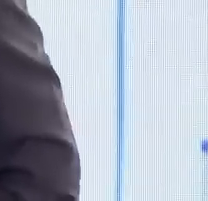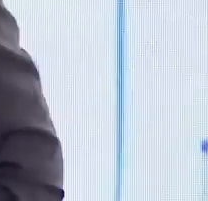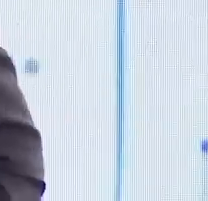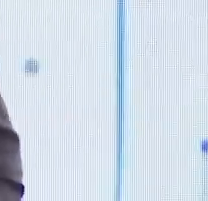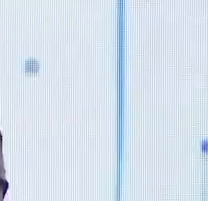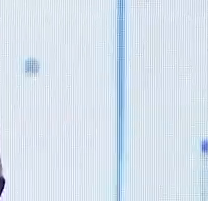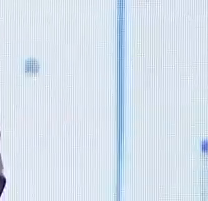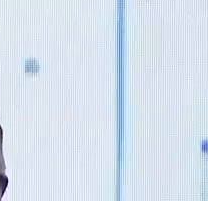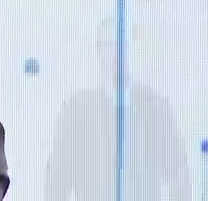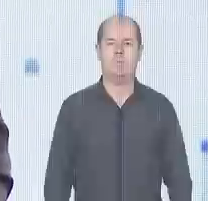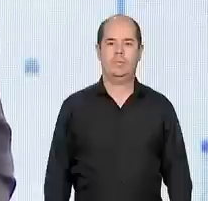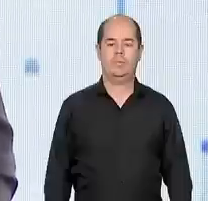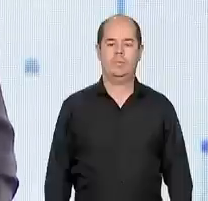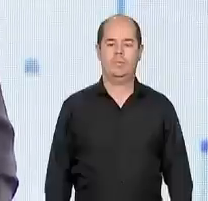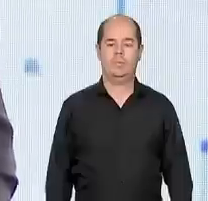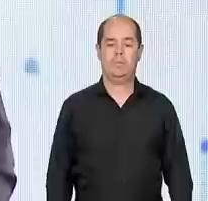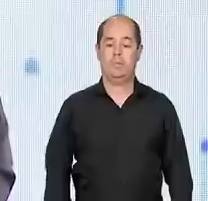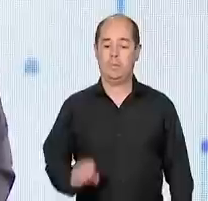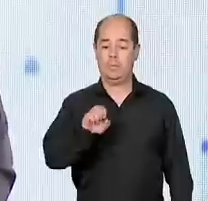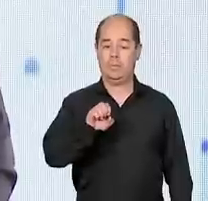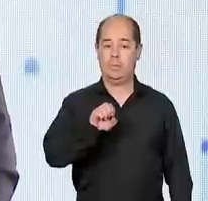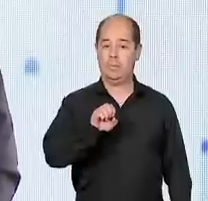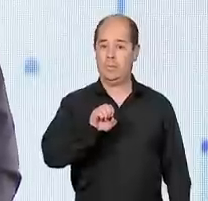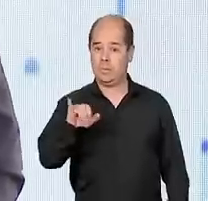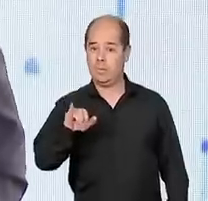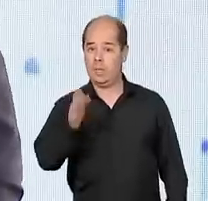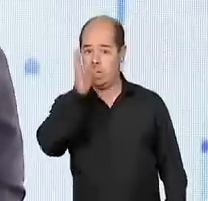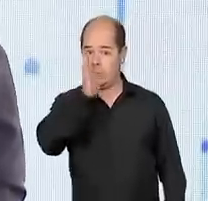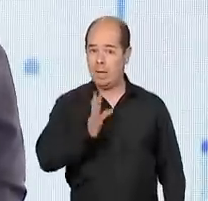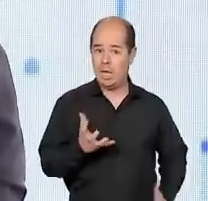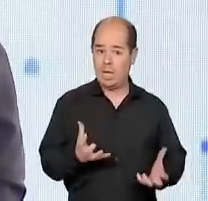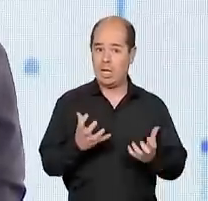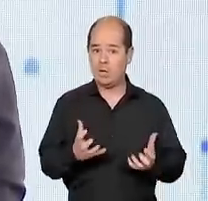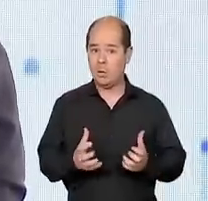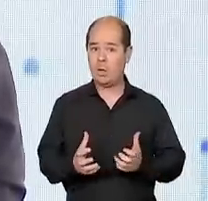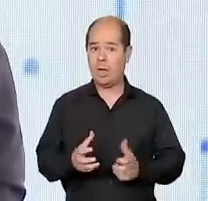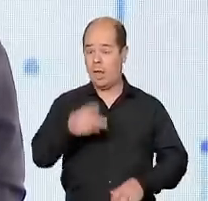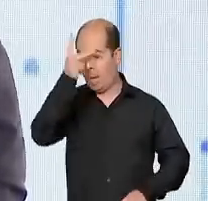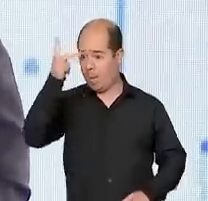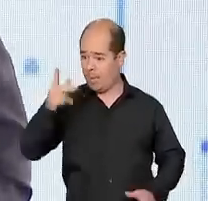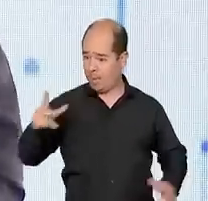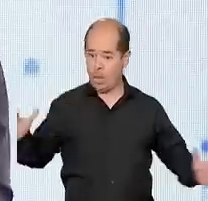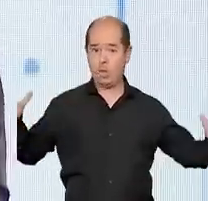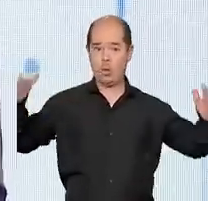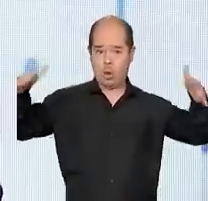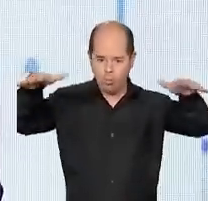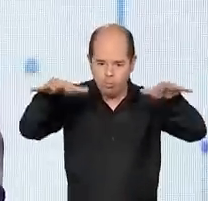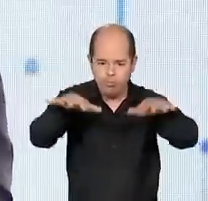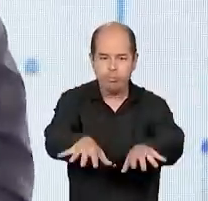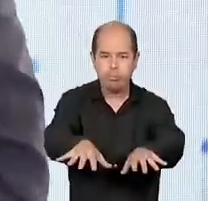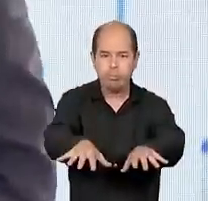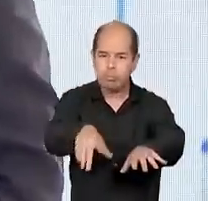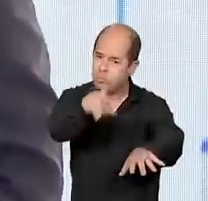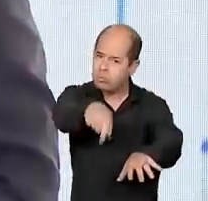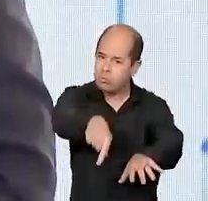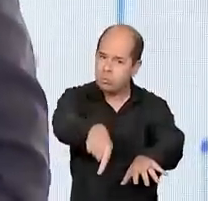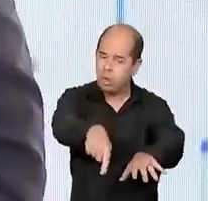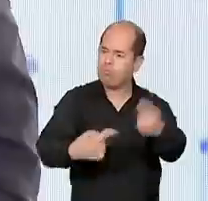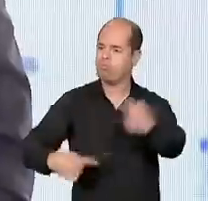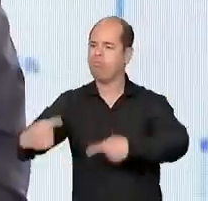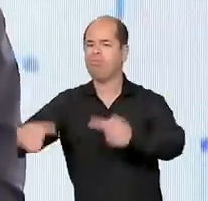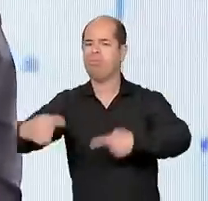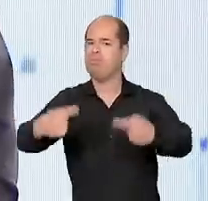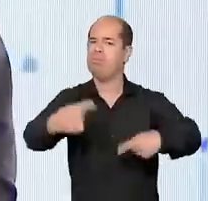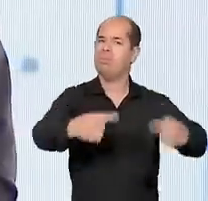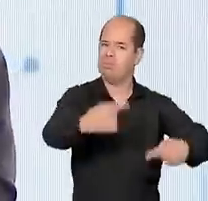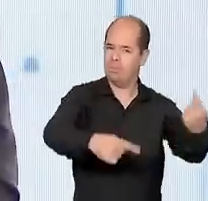as pessoas, está começando aí no caminho certo com esse debate. Acho que a gente conseguiu